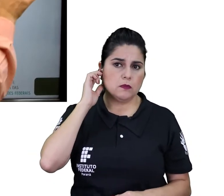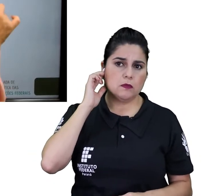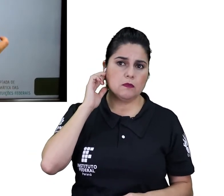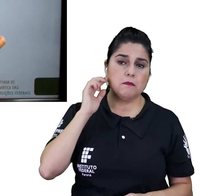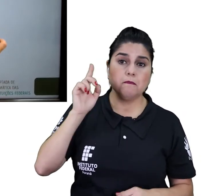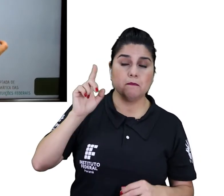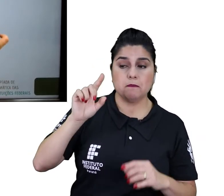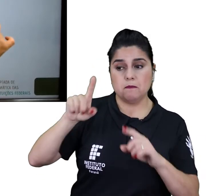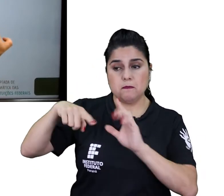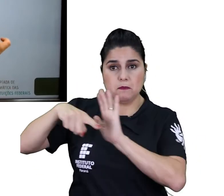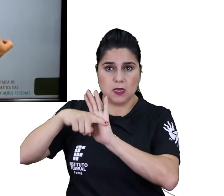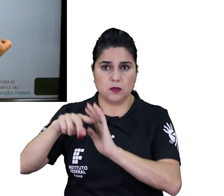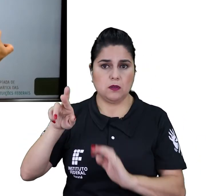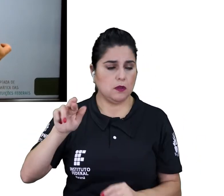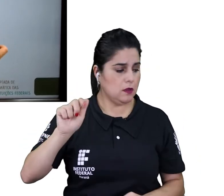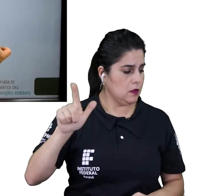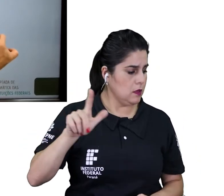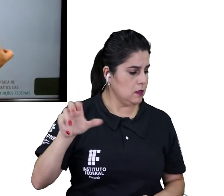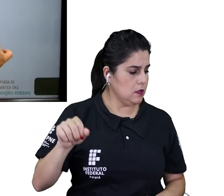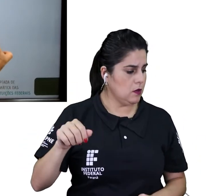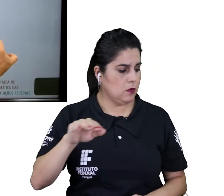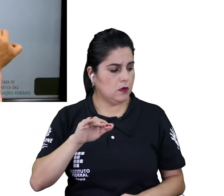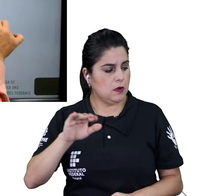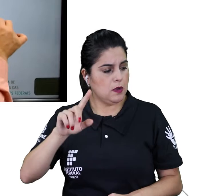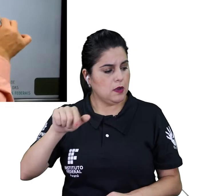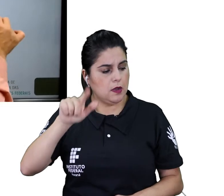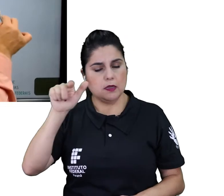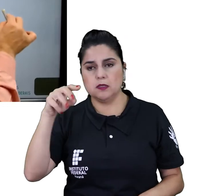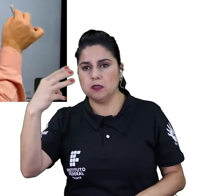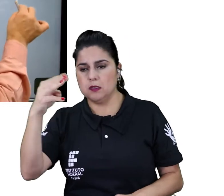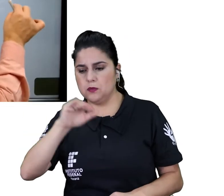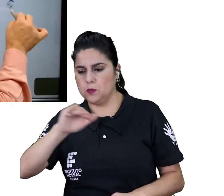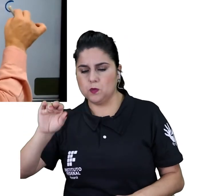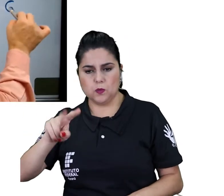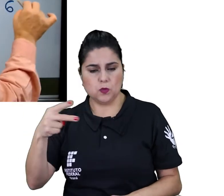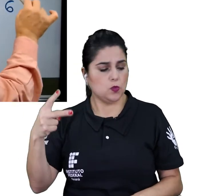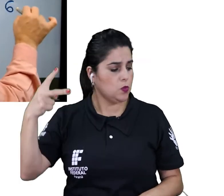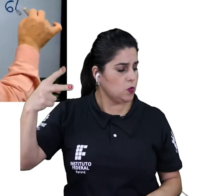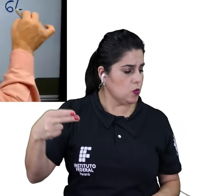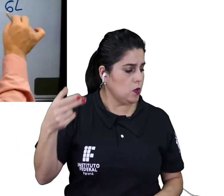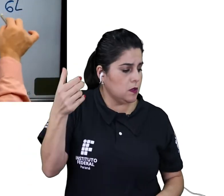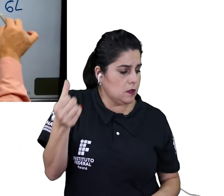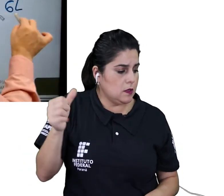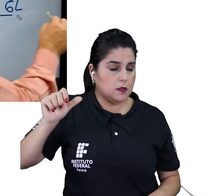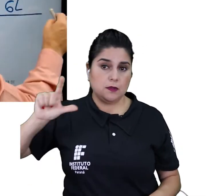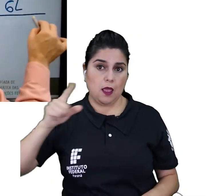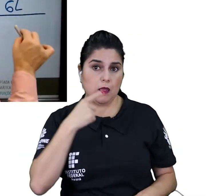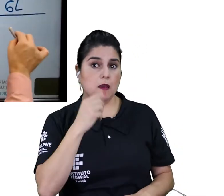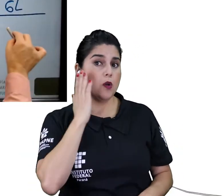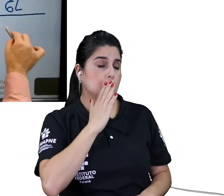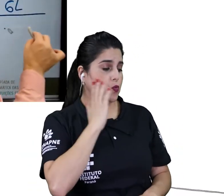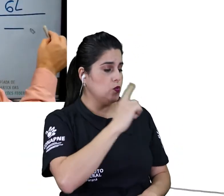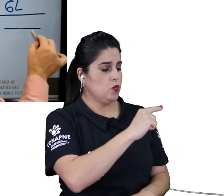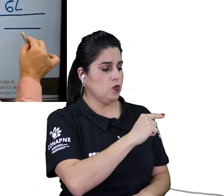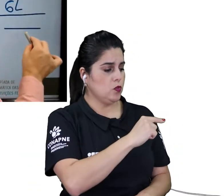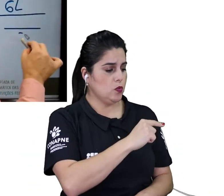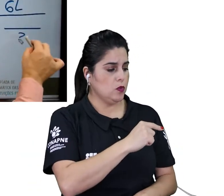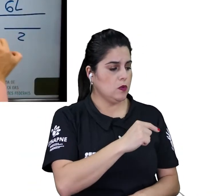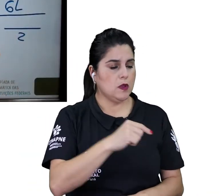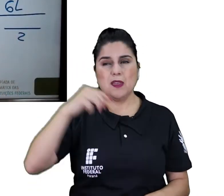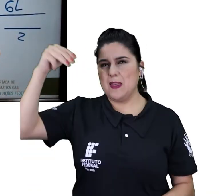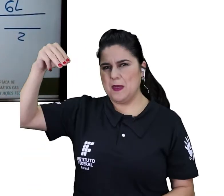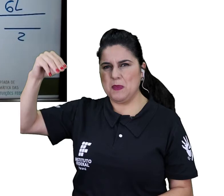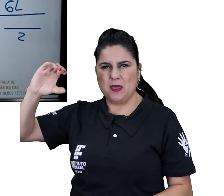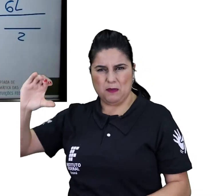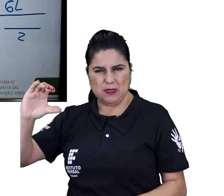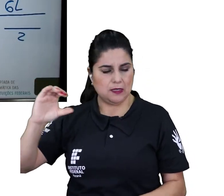menos a razão, raiz de 3 sobre 2. Então fica 6L, tiro o mínimo múltiplo